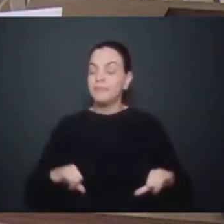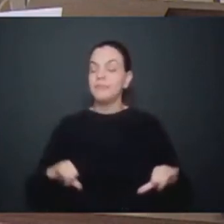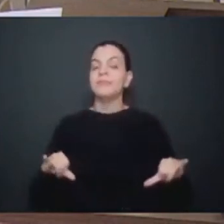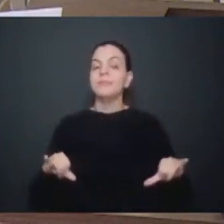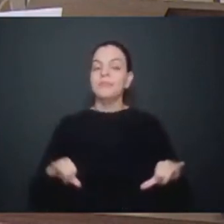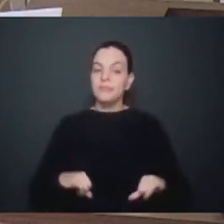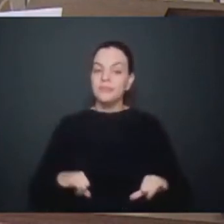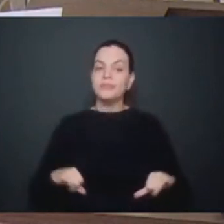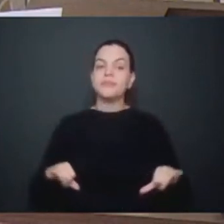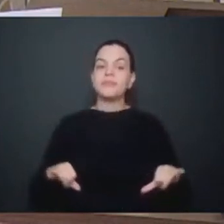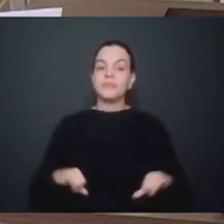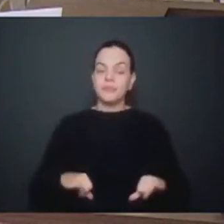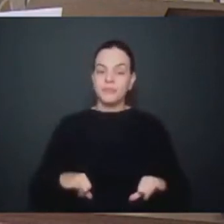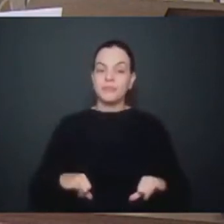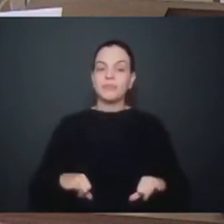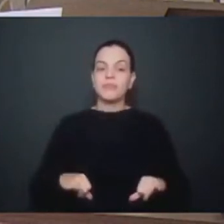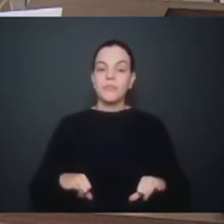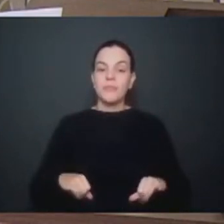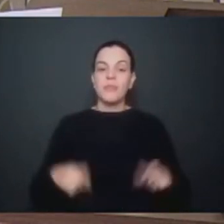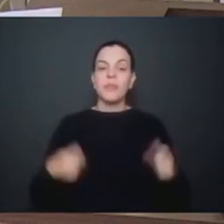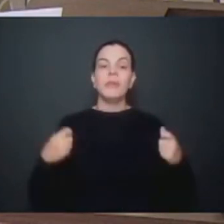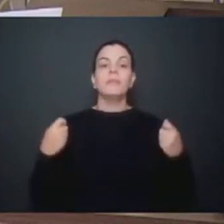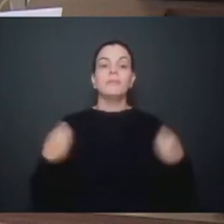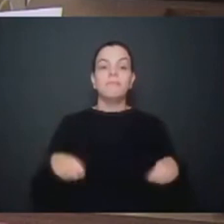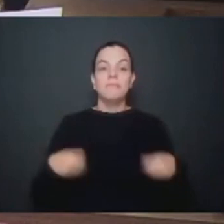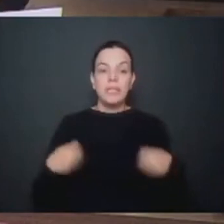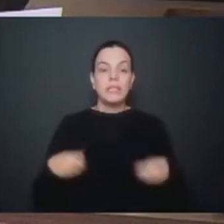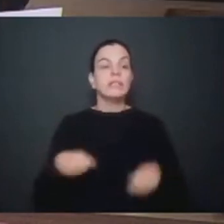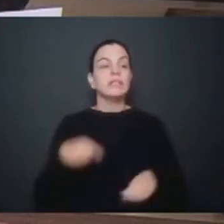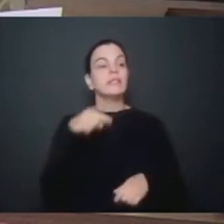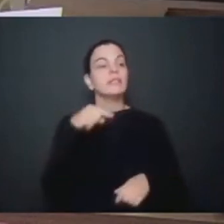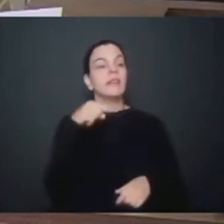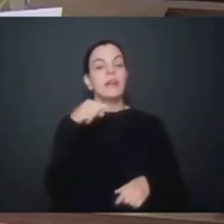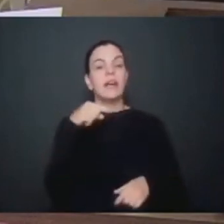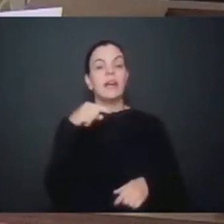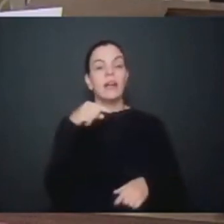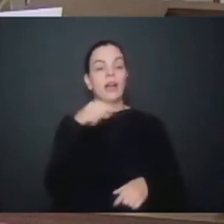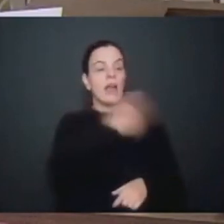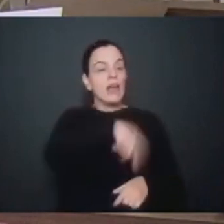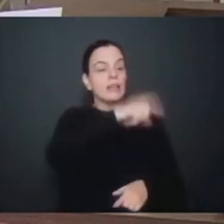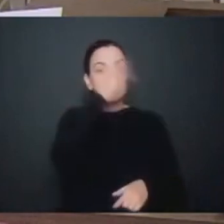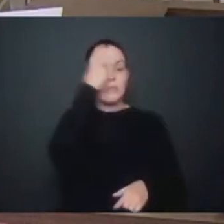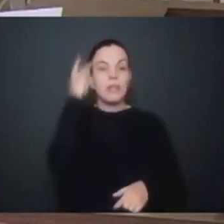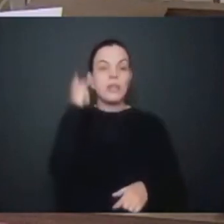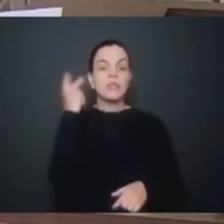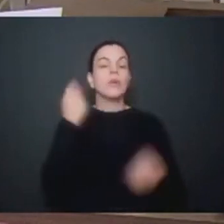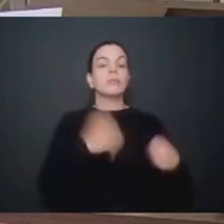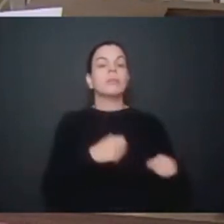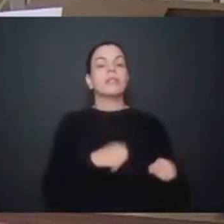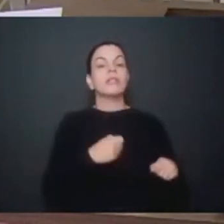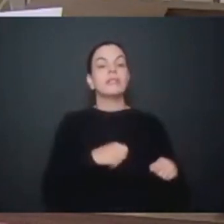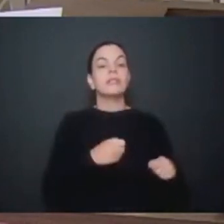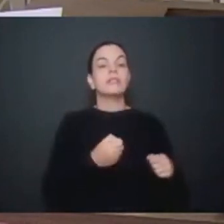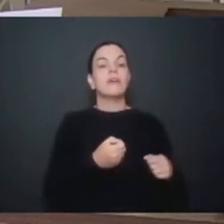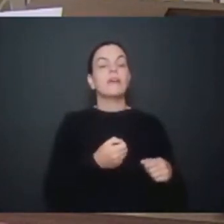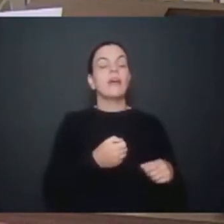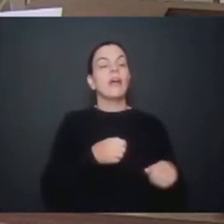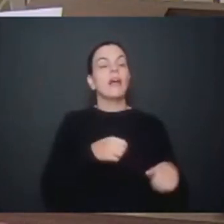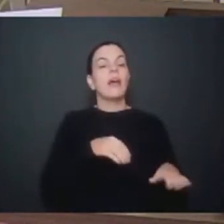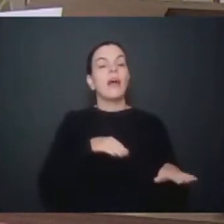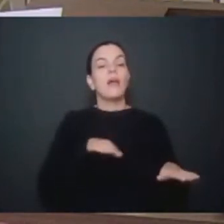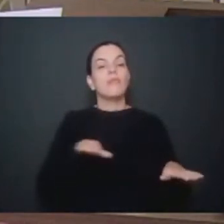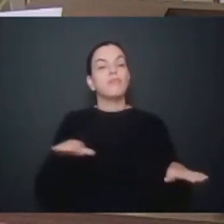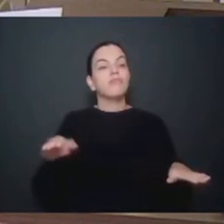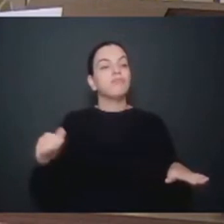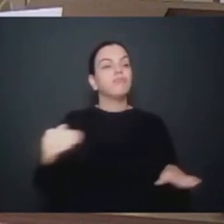dar um retorno, um contorno muito grande para acessar ali o bairro do Osternac e outras partes da